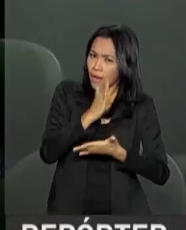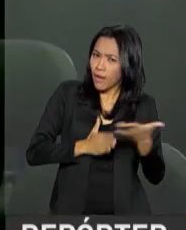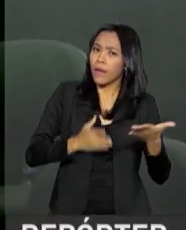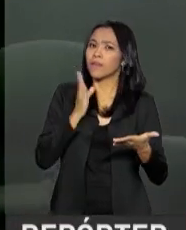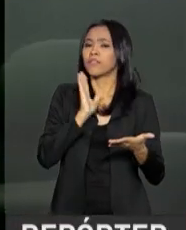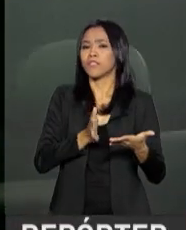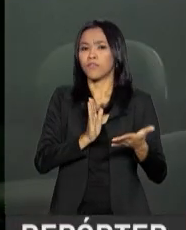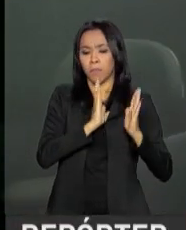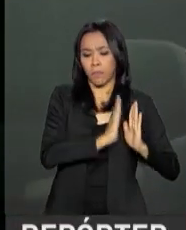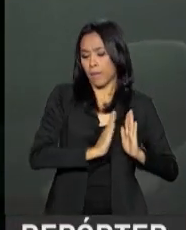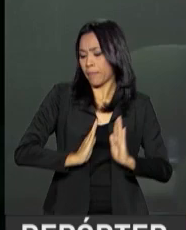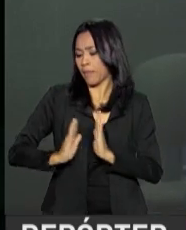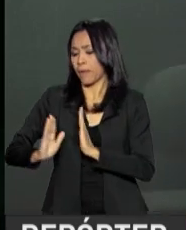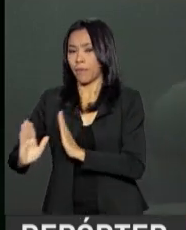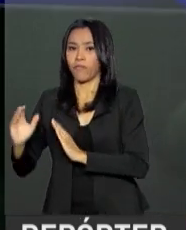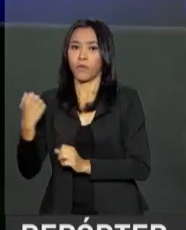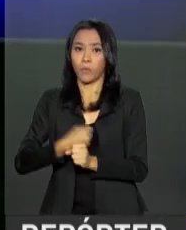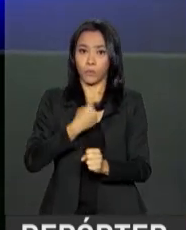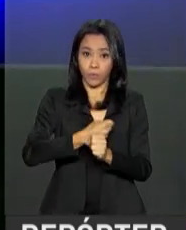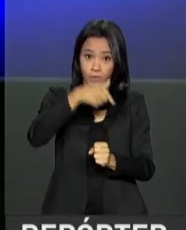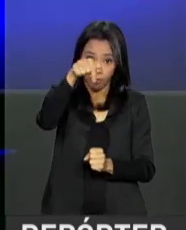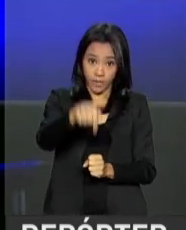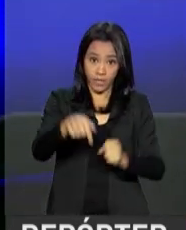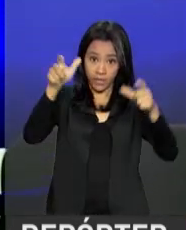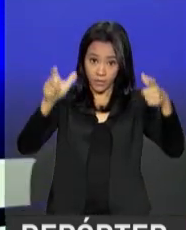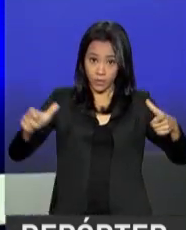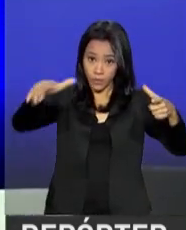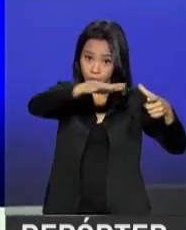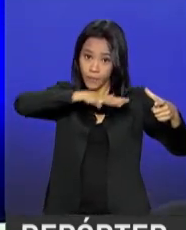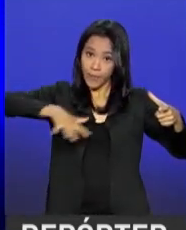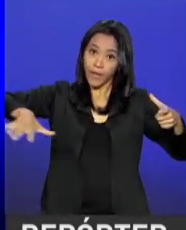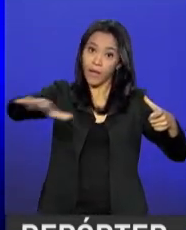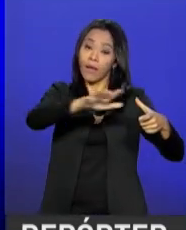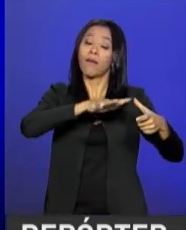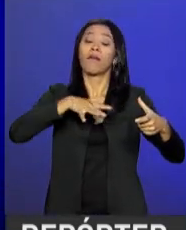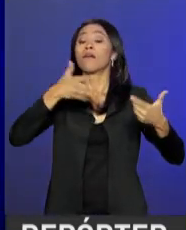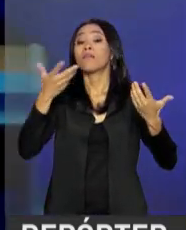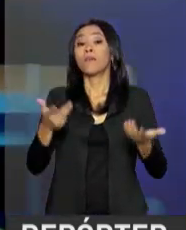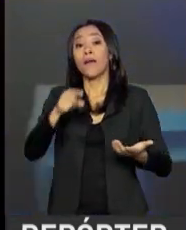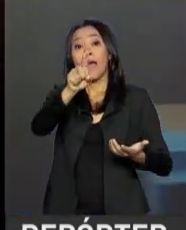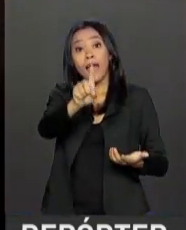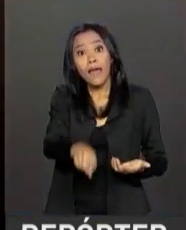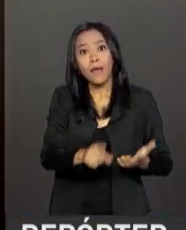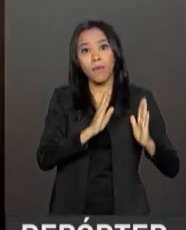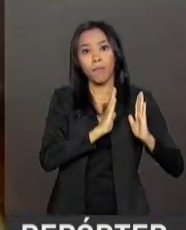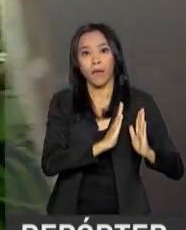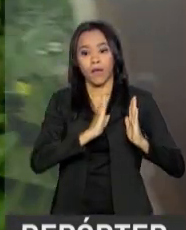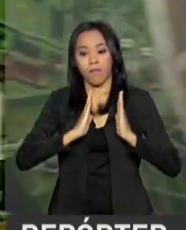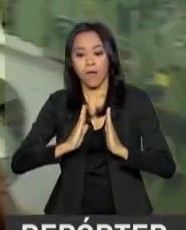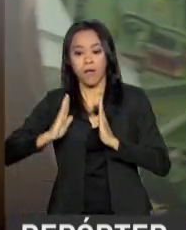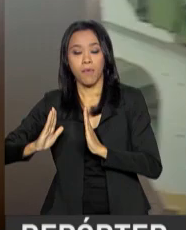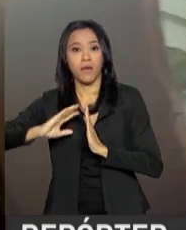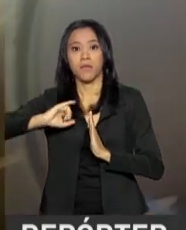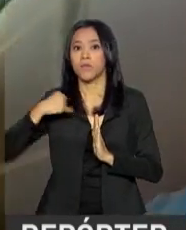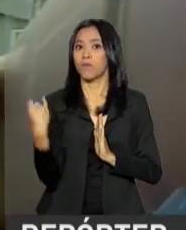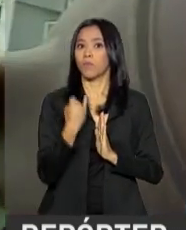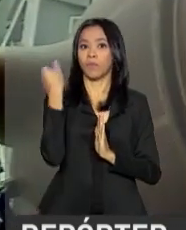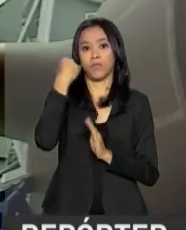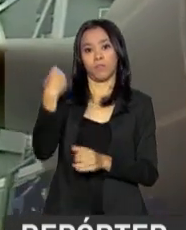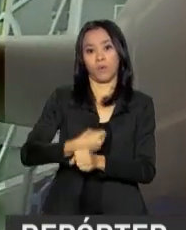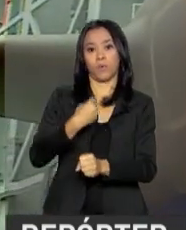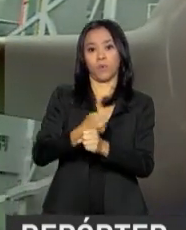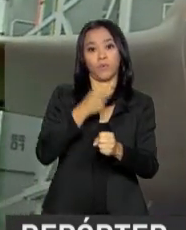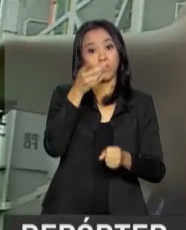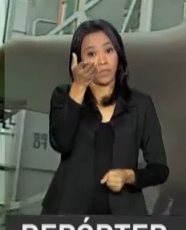de seções. Aqui neste estaleiro, os blocos são integrados e é uma das fases mais importantes da construção do